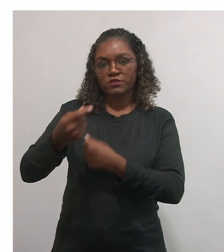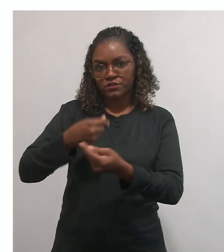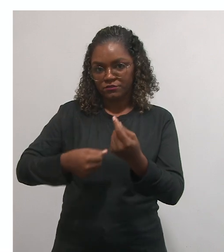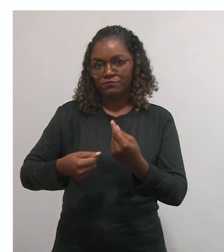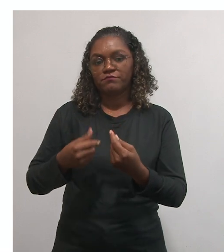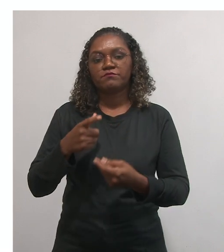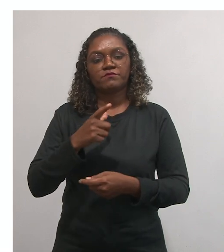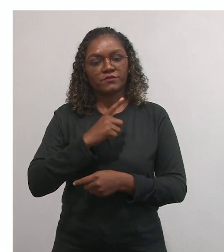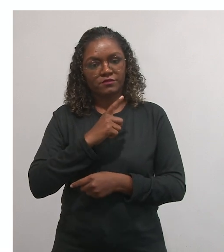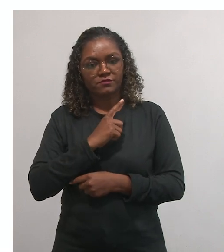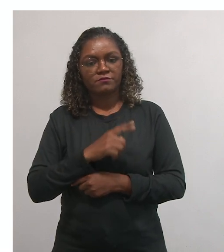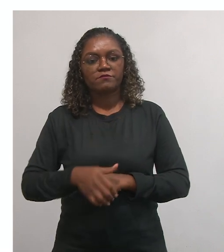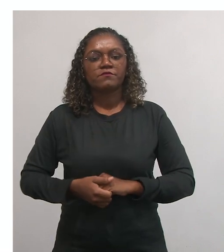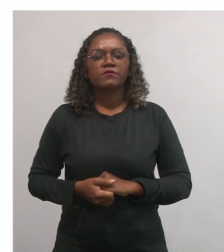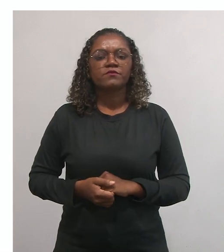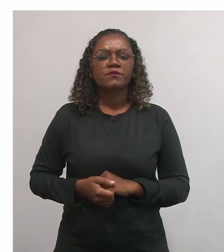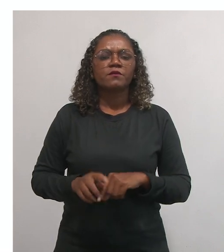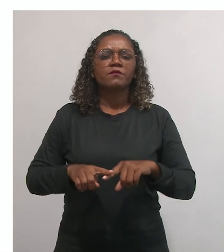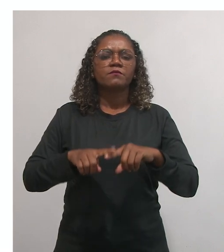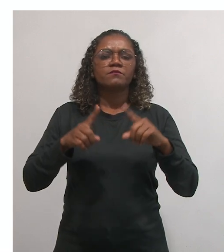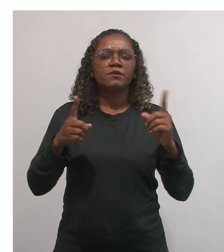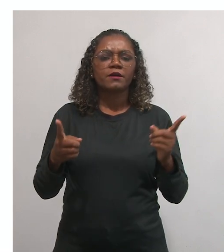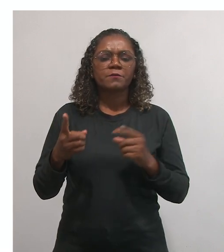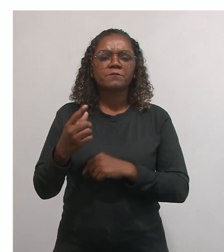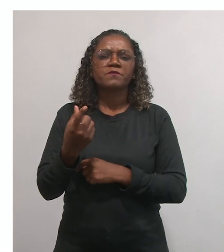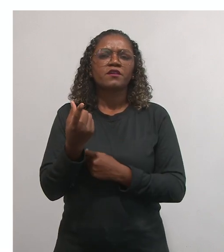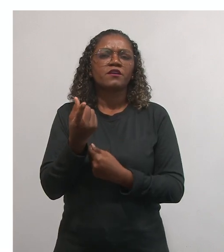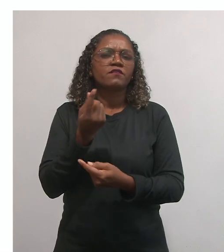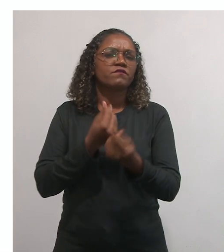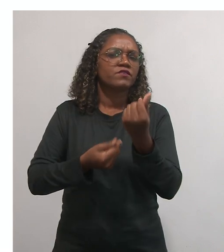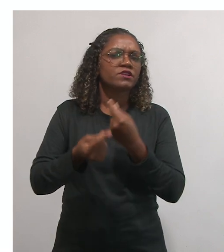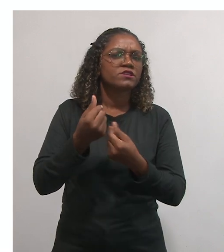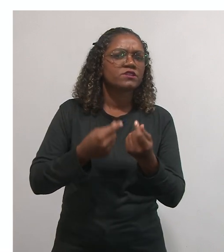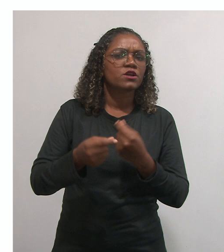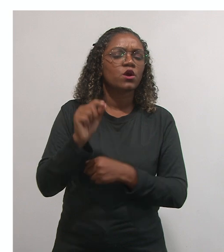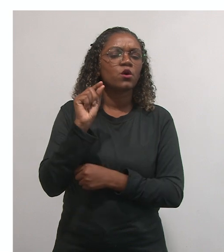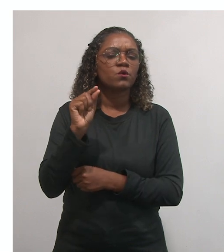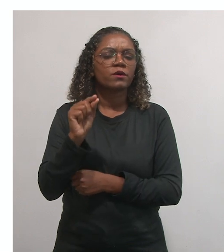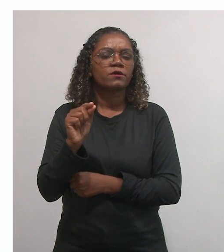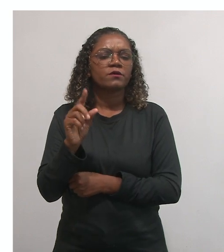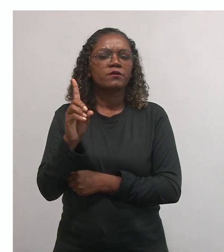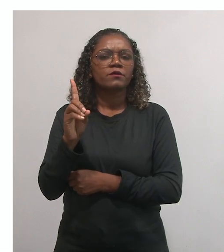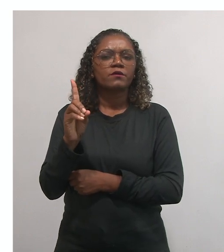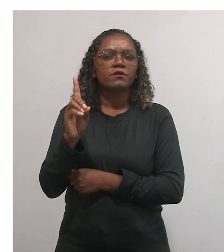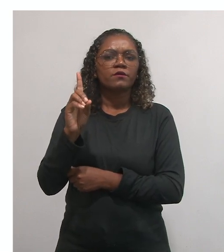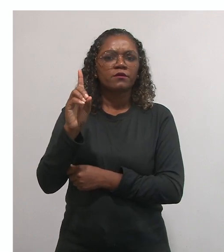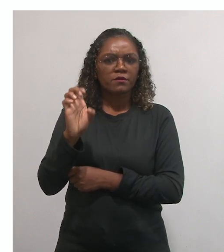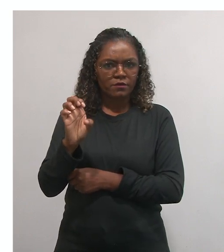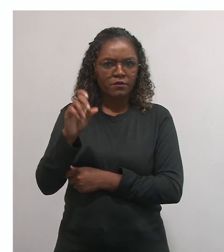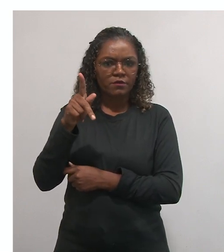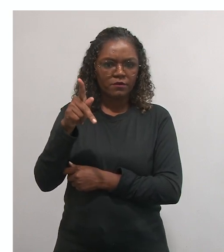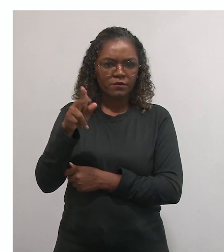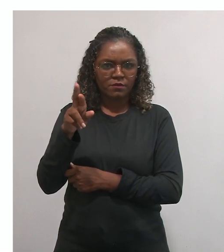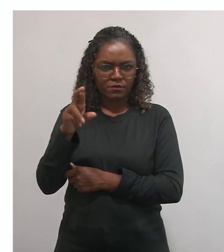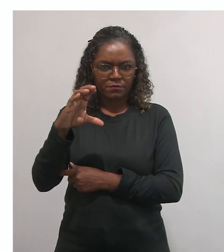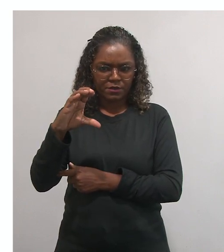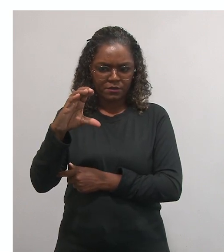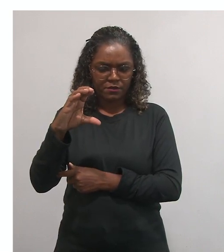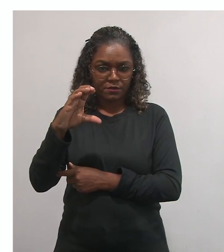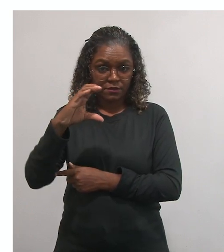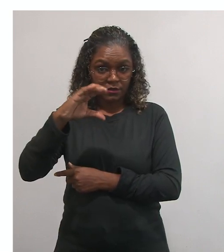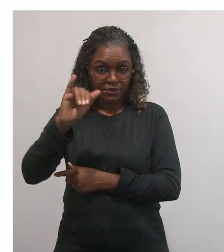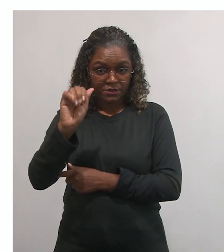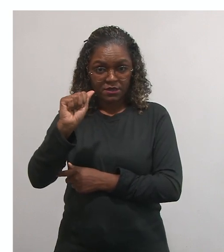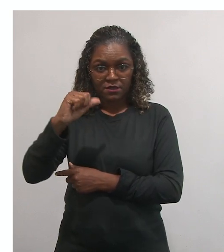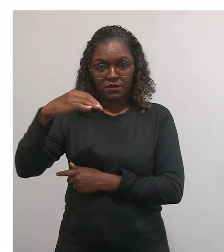a gente tem o financeiro no financeiro a gente tira a depreciação o que que é depreciação então tenho forno